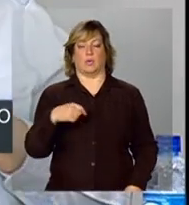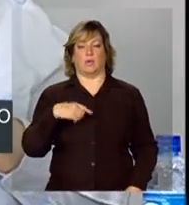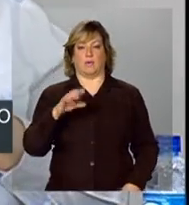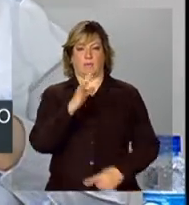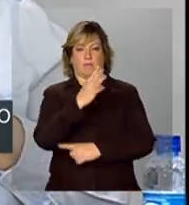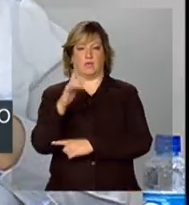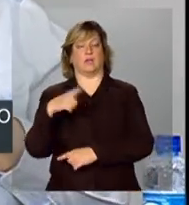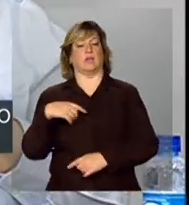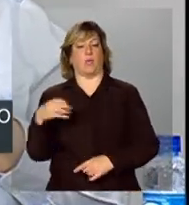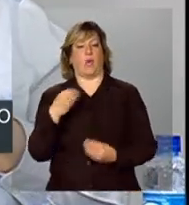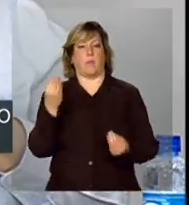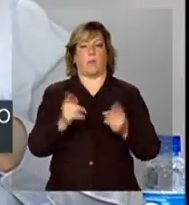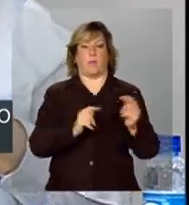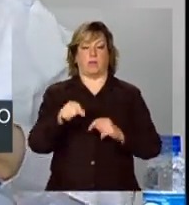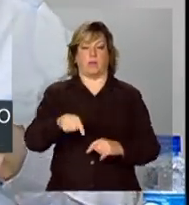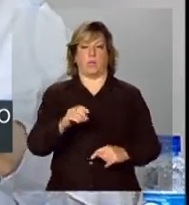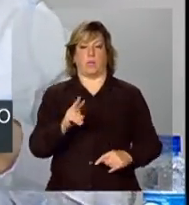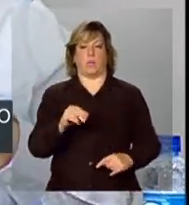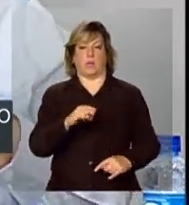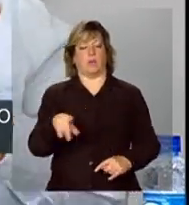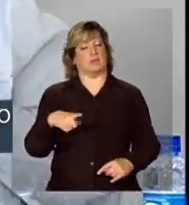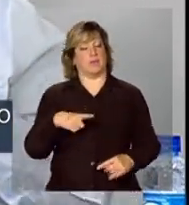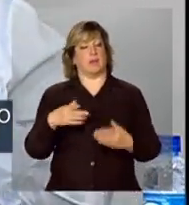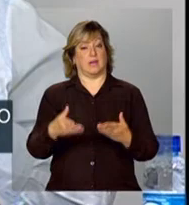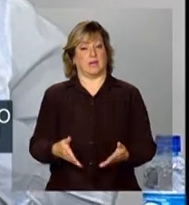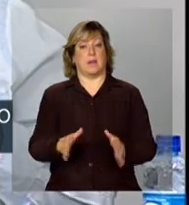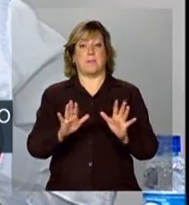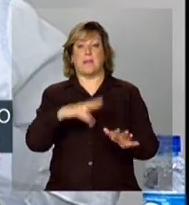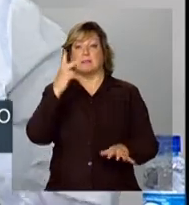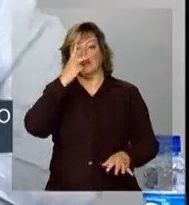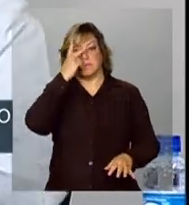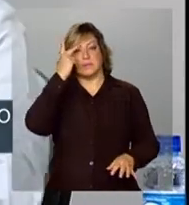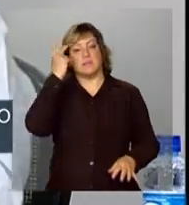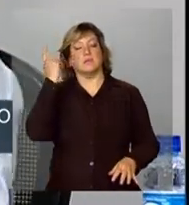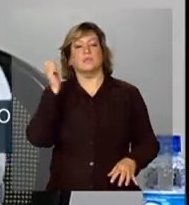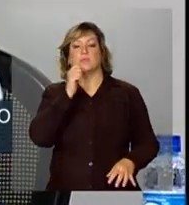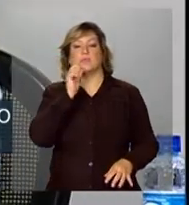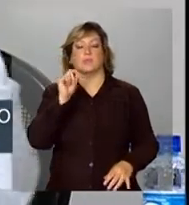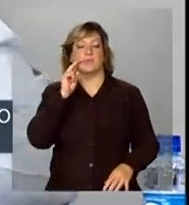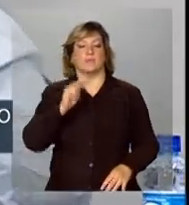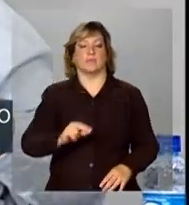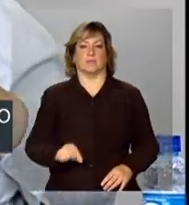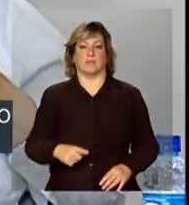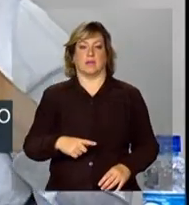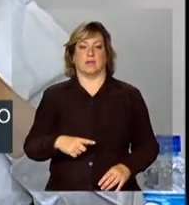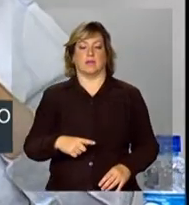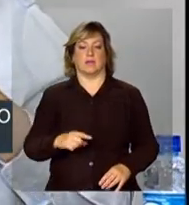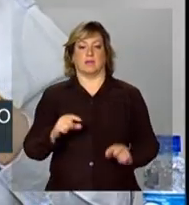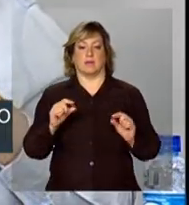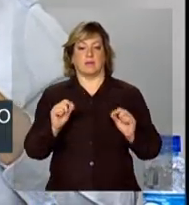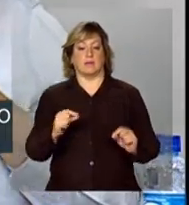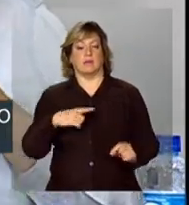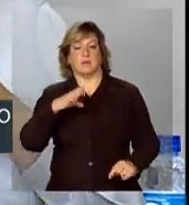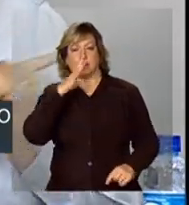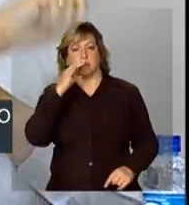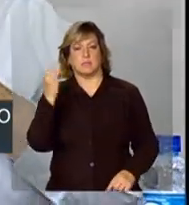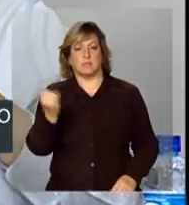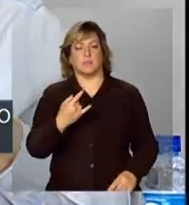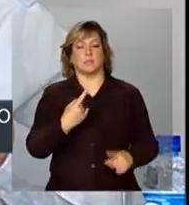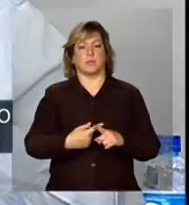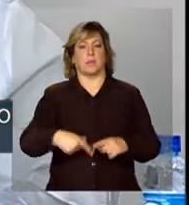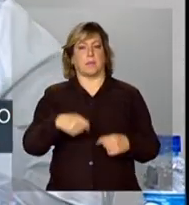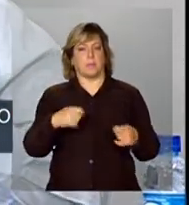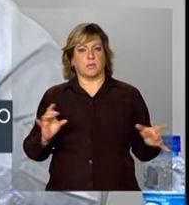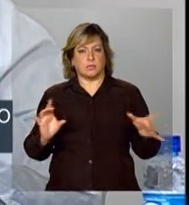União. Está lá. Pena que as pessoas não... A experiência de gestor público é interessantíssima, tá? Porque você tem que